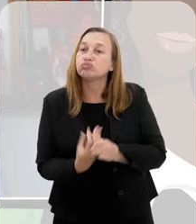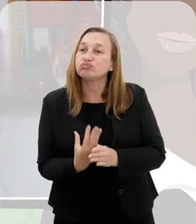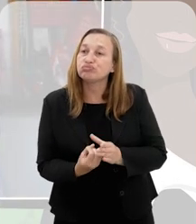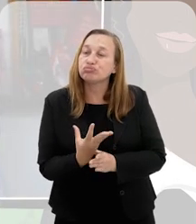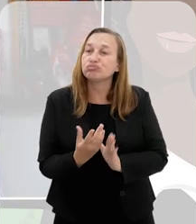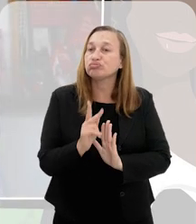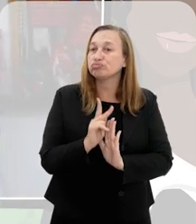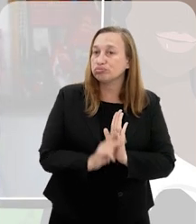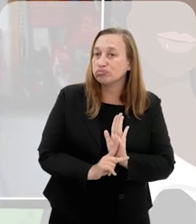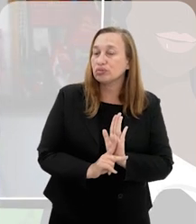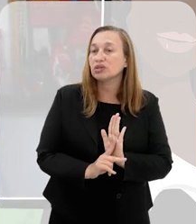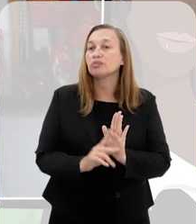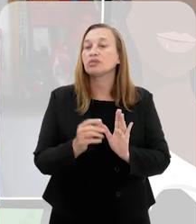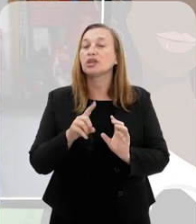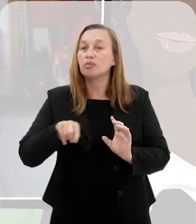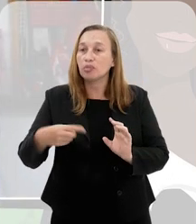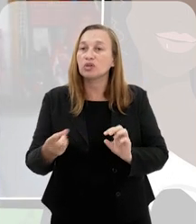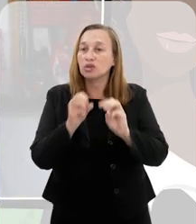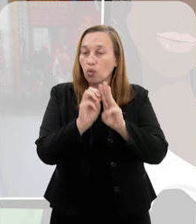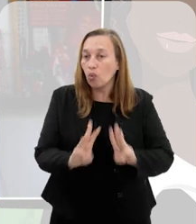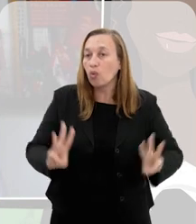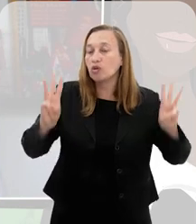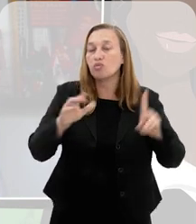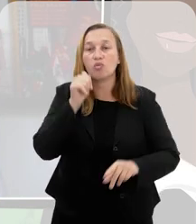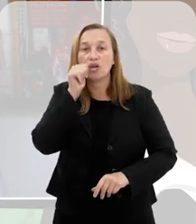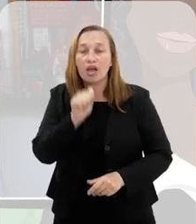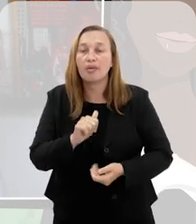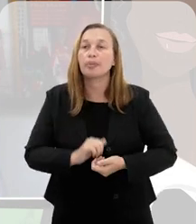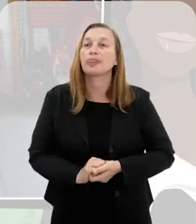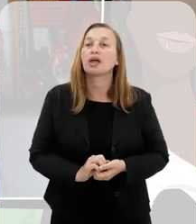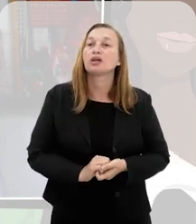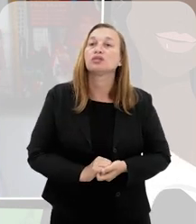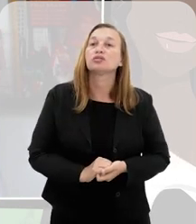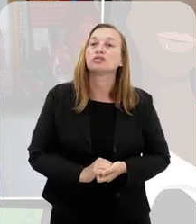eu comecei a produzir, a partir dessa participação do ONU Mulheres,